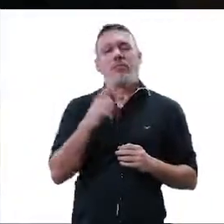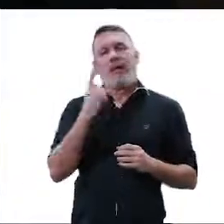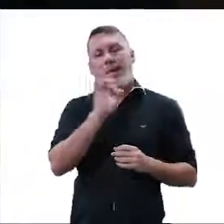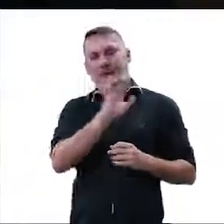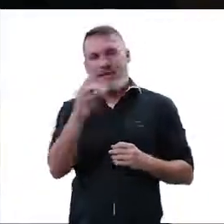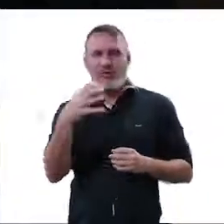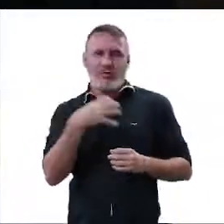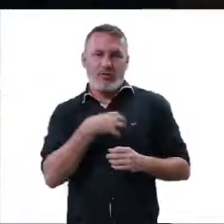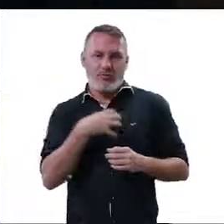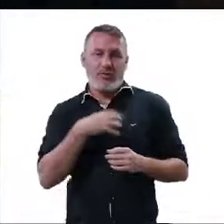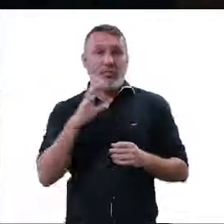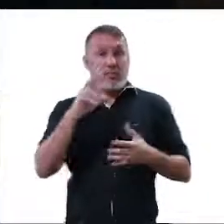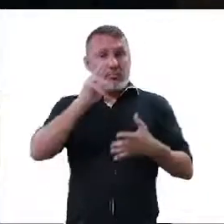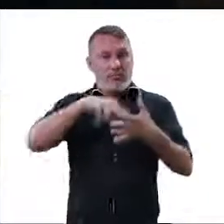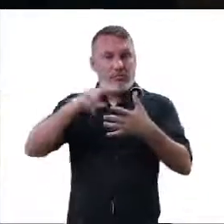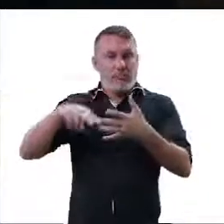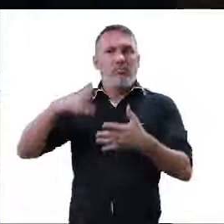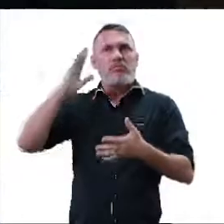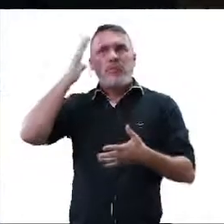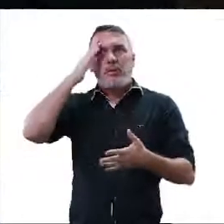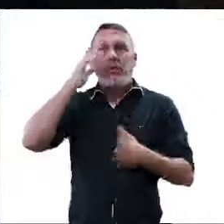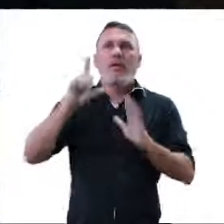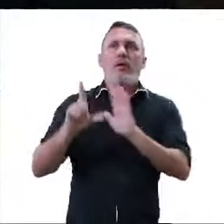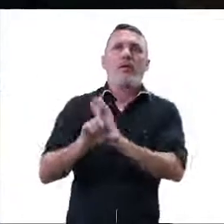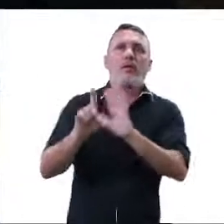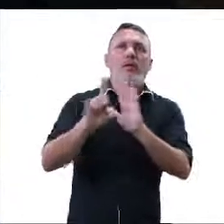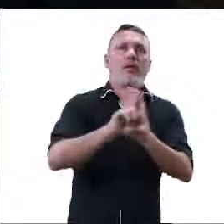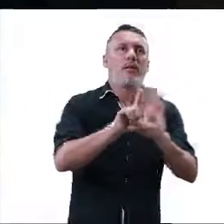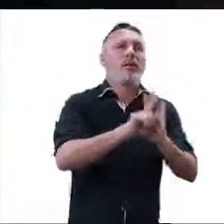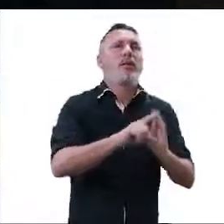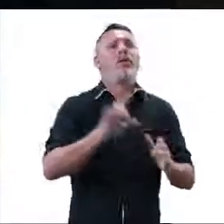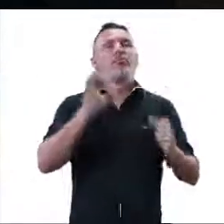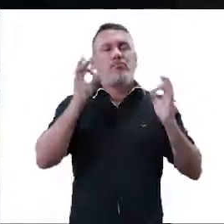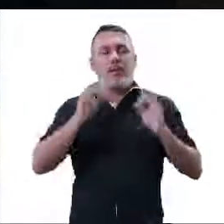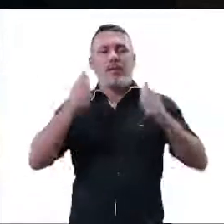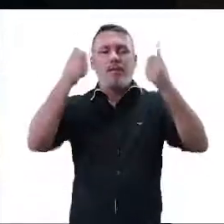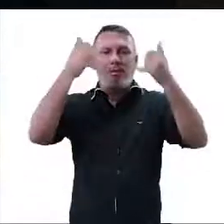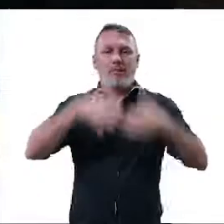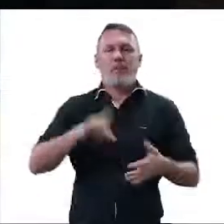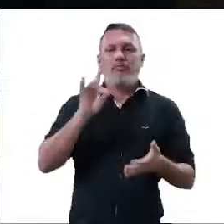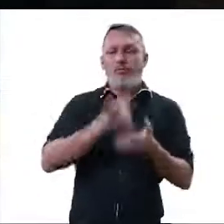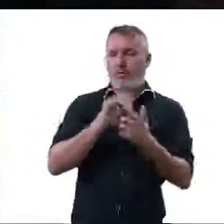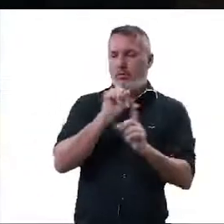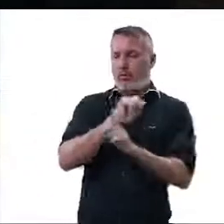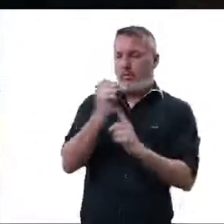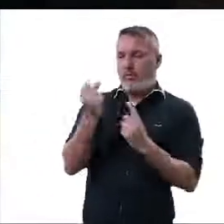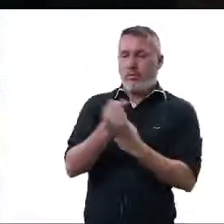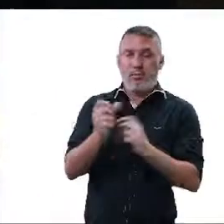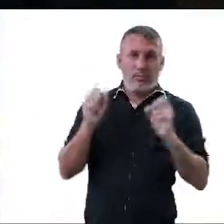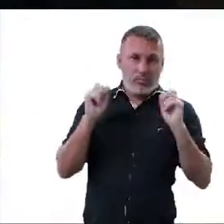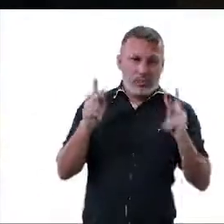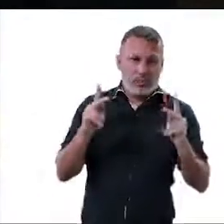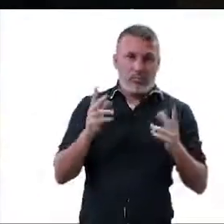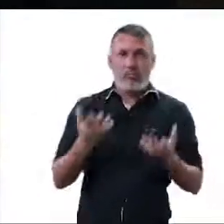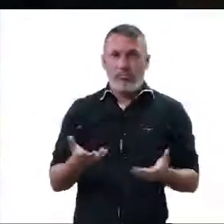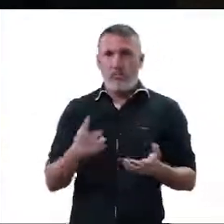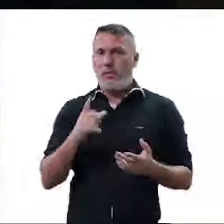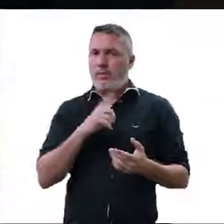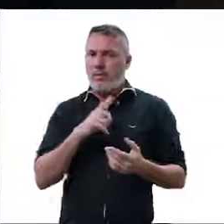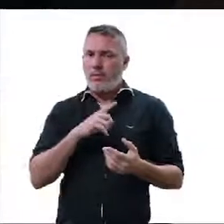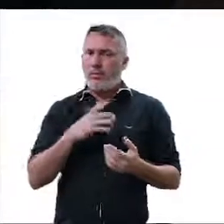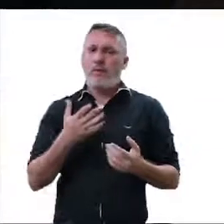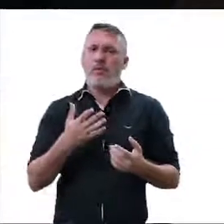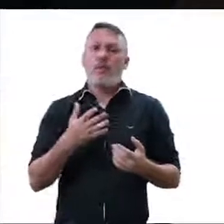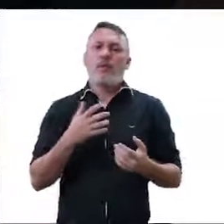maneira, mas todos estabeleceram leis que pudessem explicar uma realidade social, tá? Seja ela de